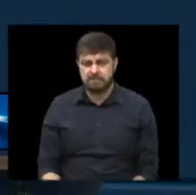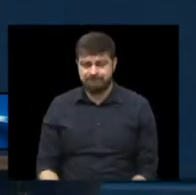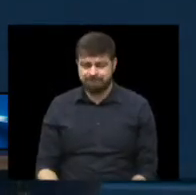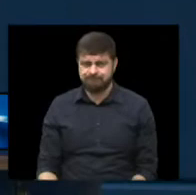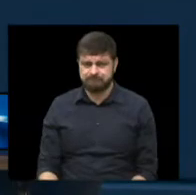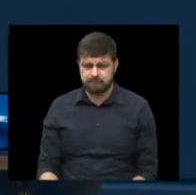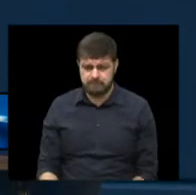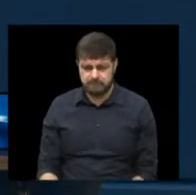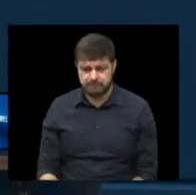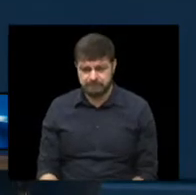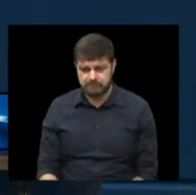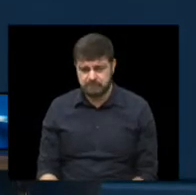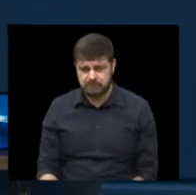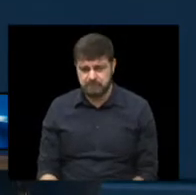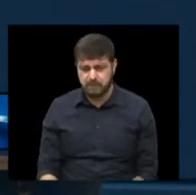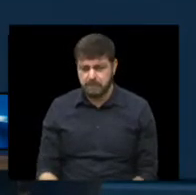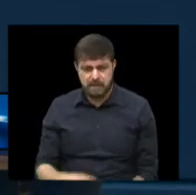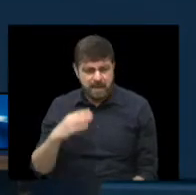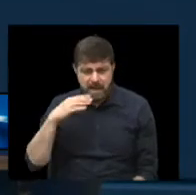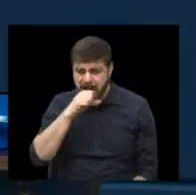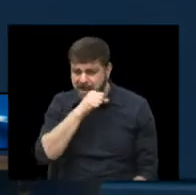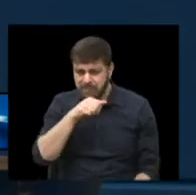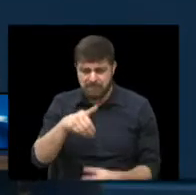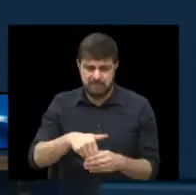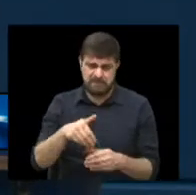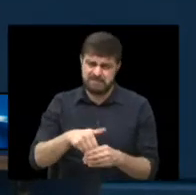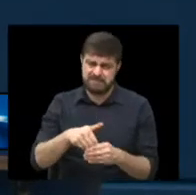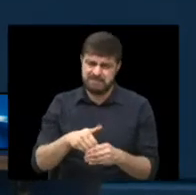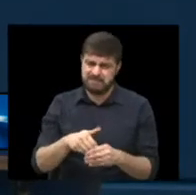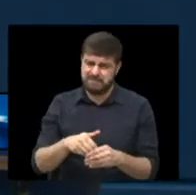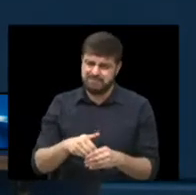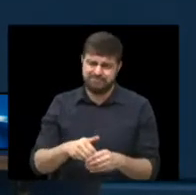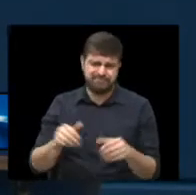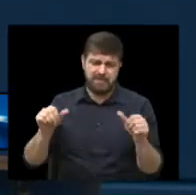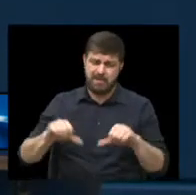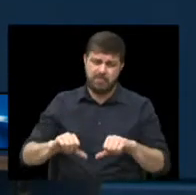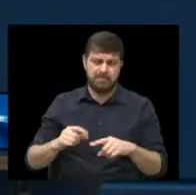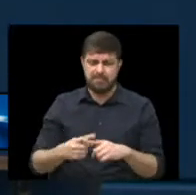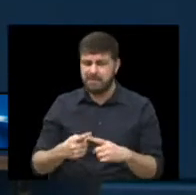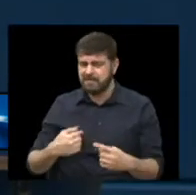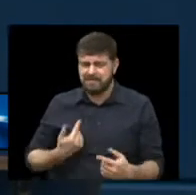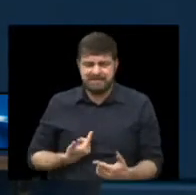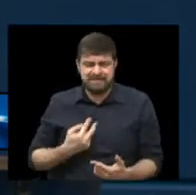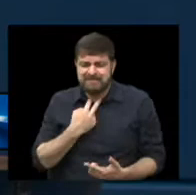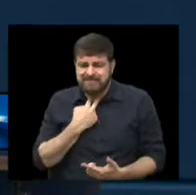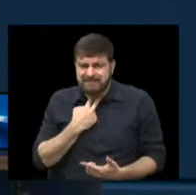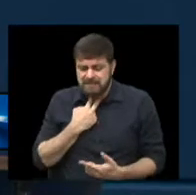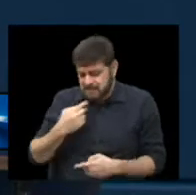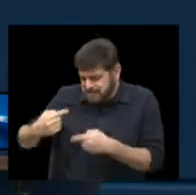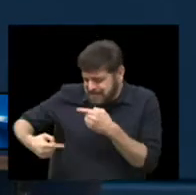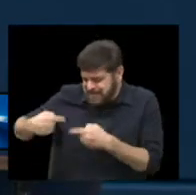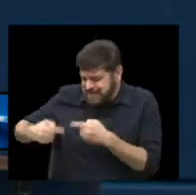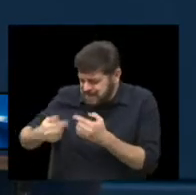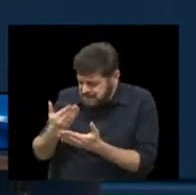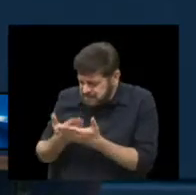né, em regime de urgência, é muito ruim, porque não permite uma discussão mais aprofundada sobre o projeto e não